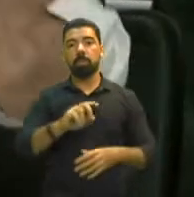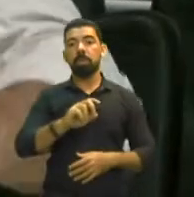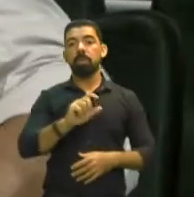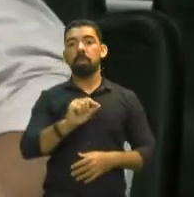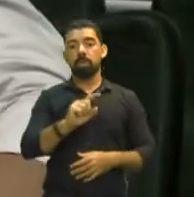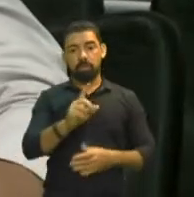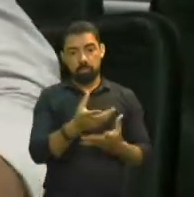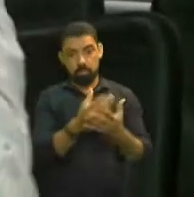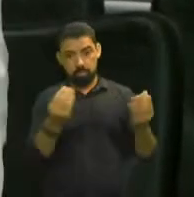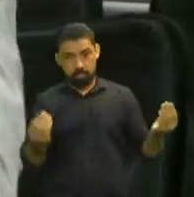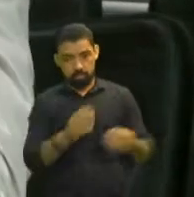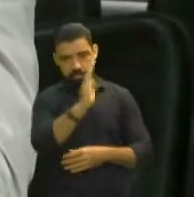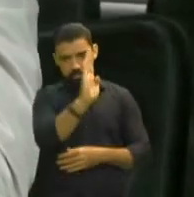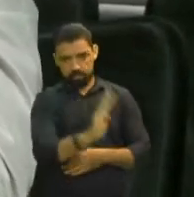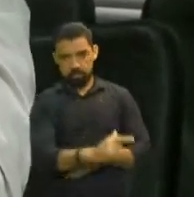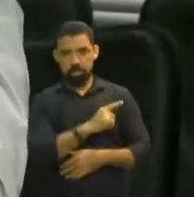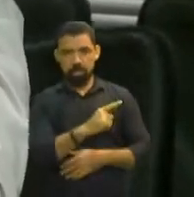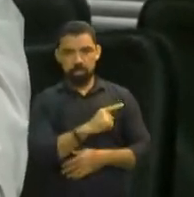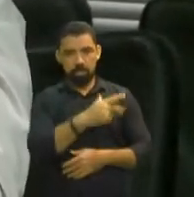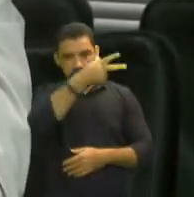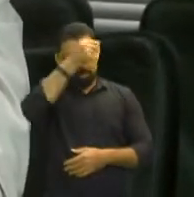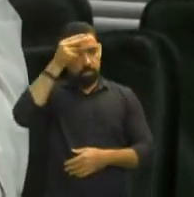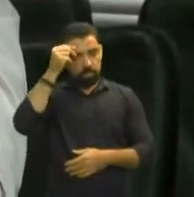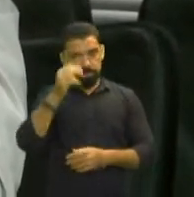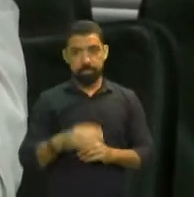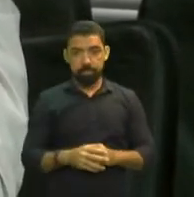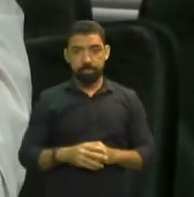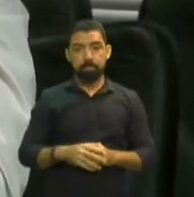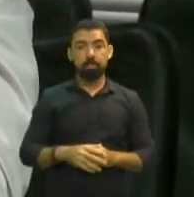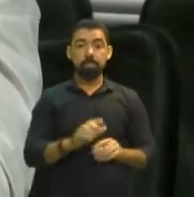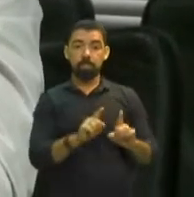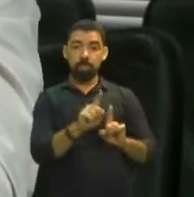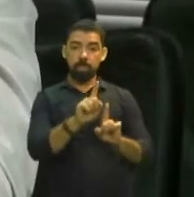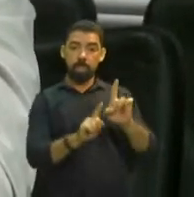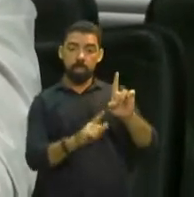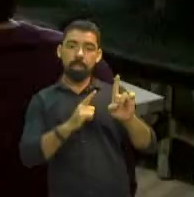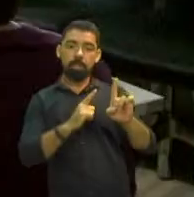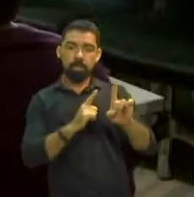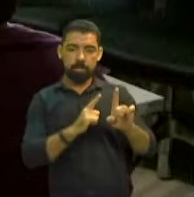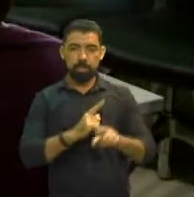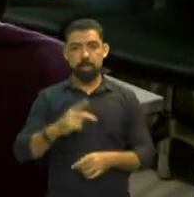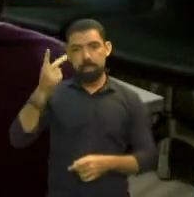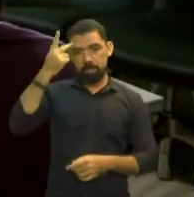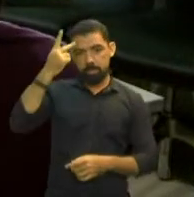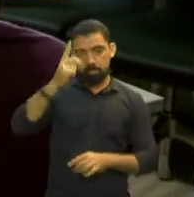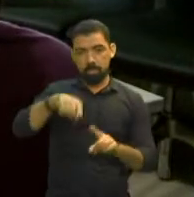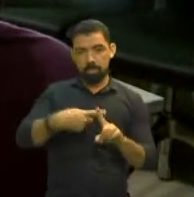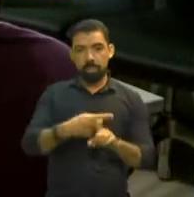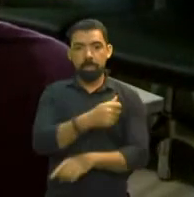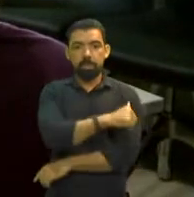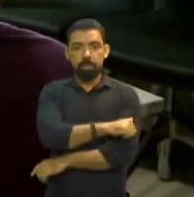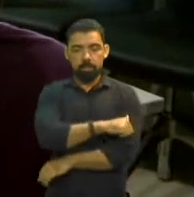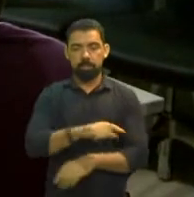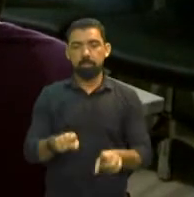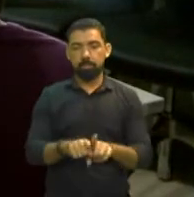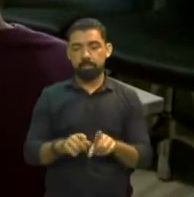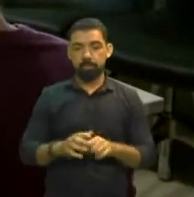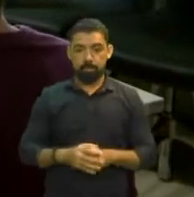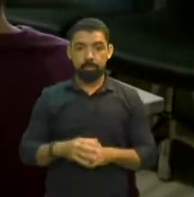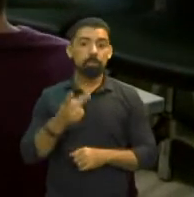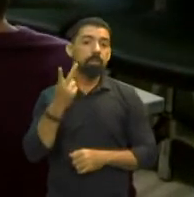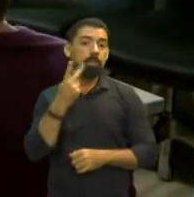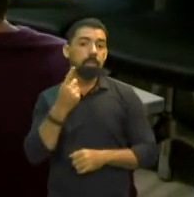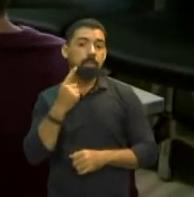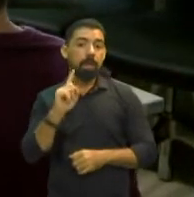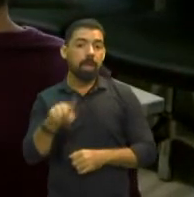São Paulo e Rio de Janeiro ocupam o primeiro e segundo lugares, respectivamente. Fortaleza é o único